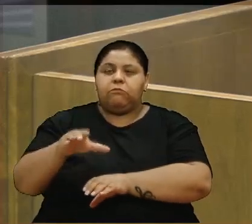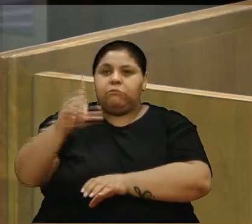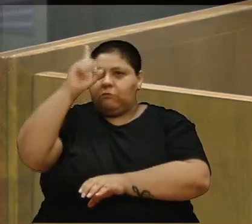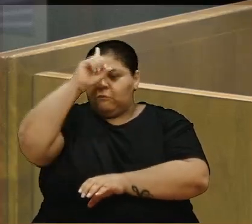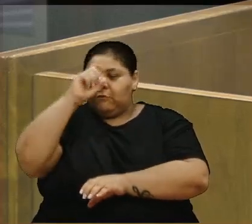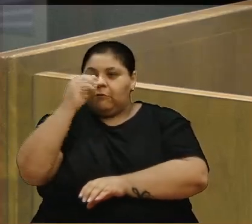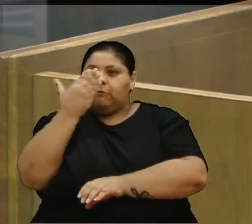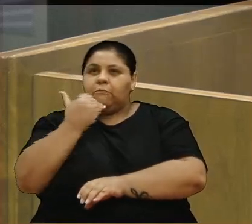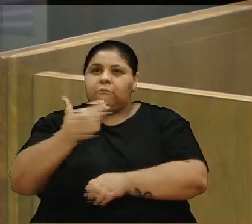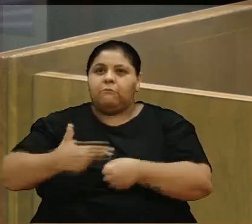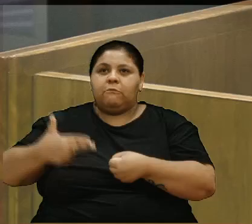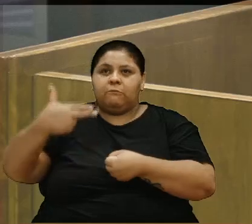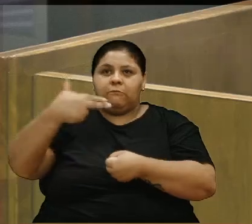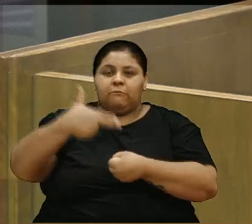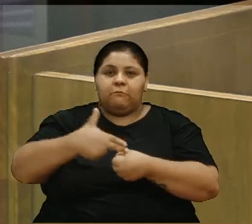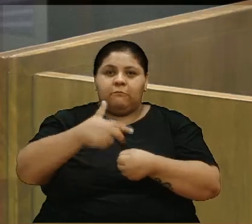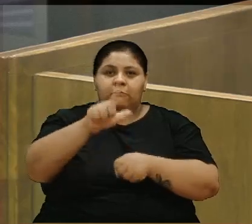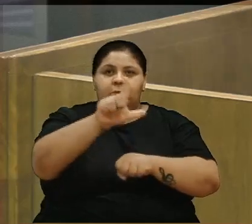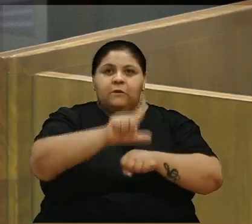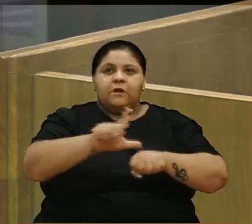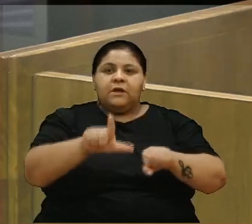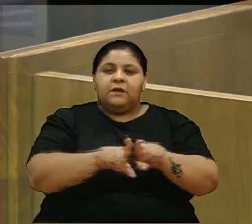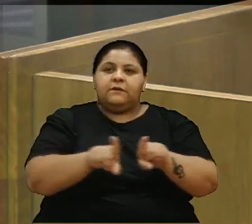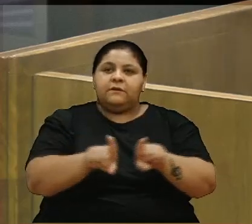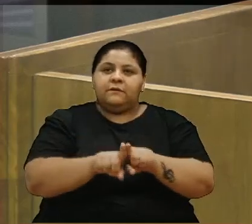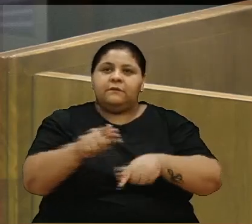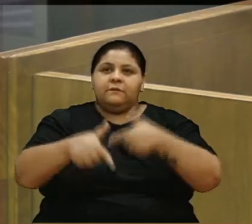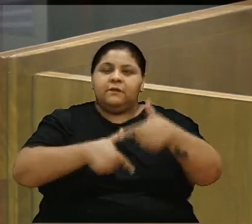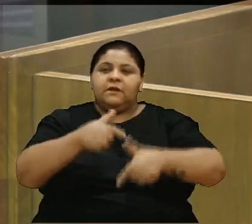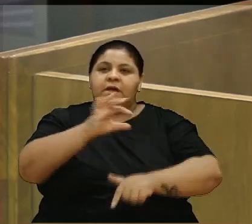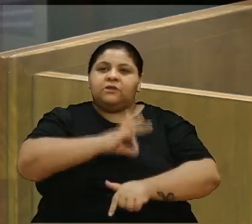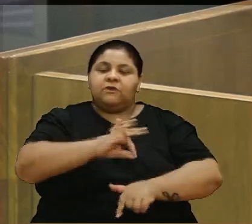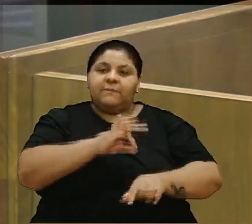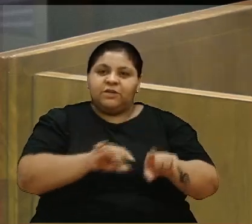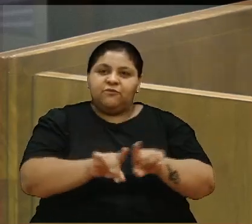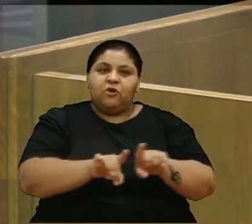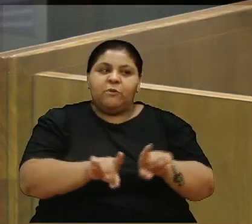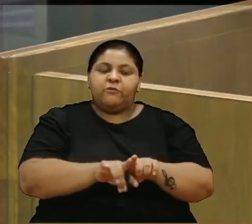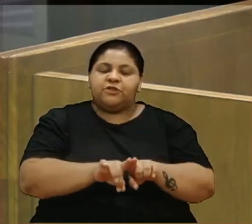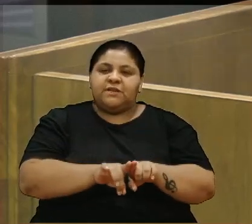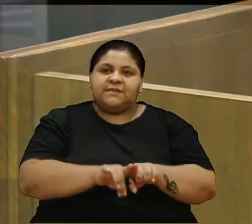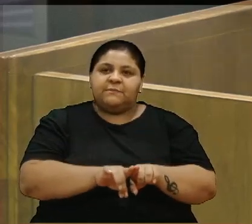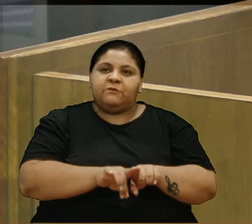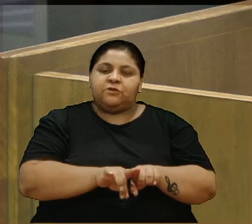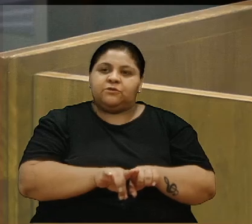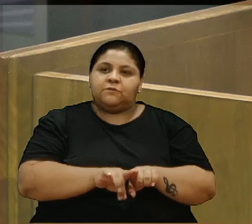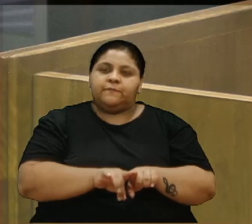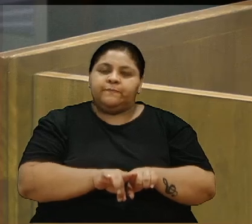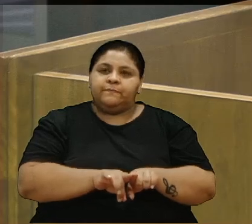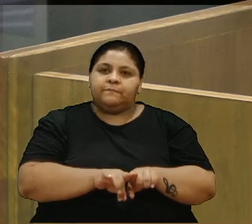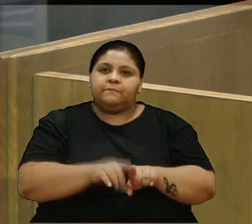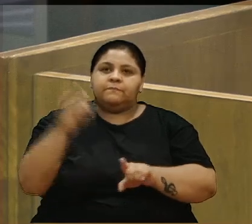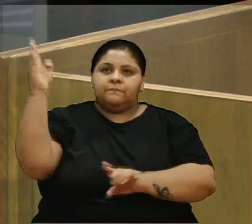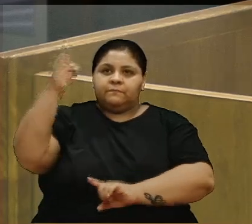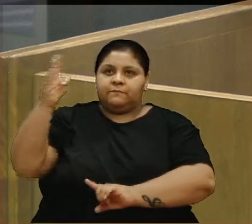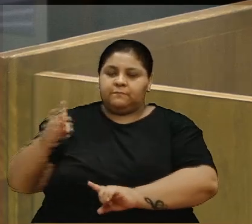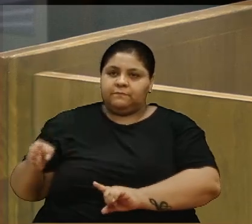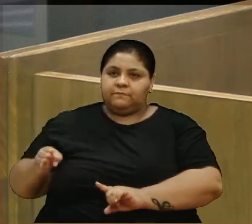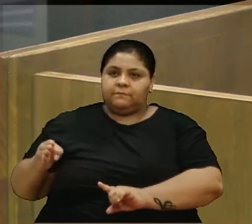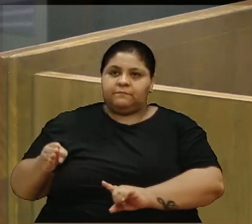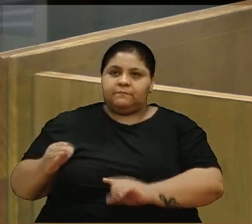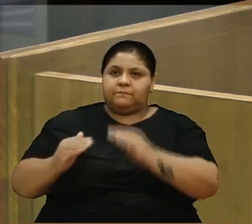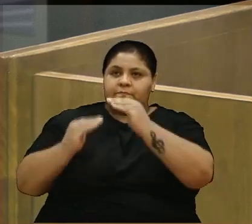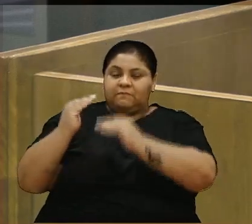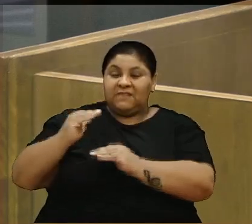alimentação, combustíveis, comércios e, por óbvio, emprego e renda de qualidade e arrecadação tributária. O Brasil será um país menos desigual